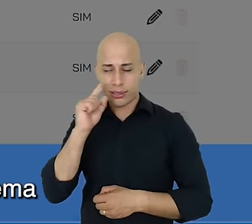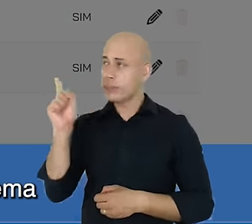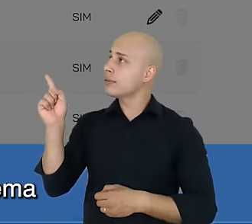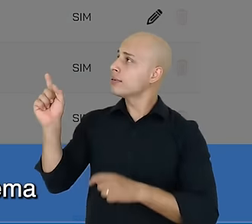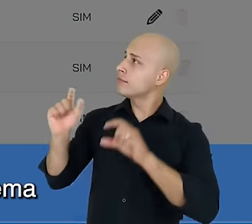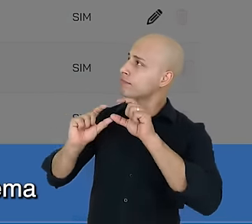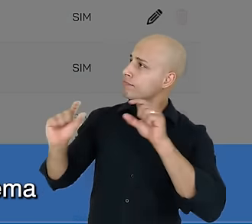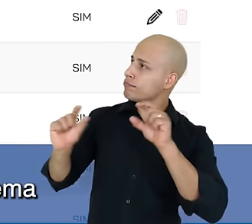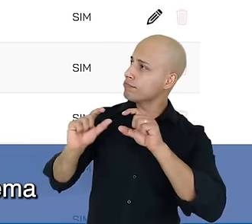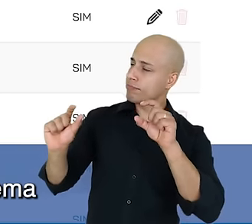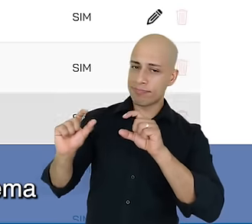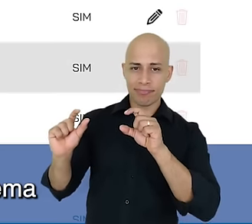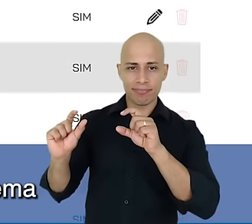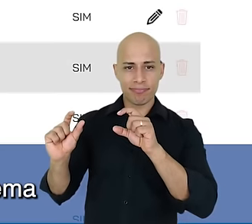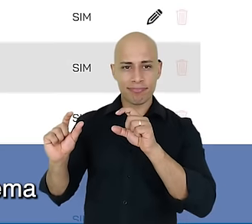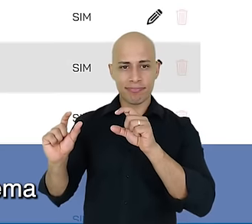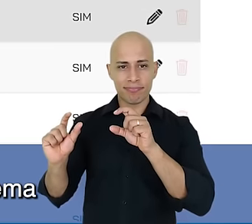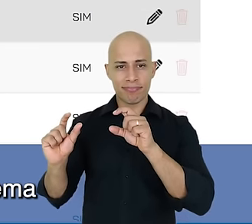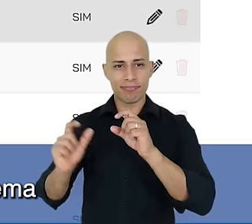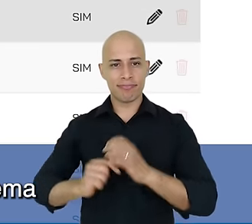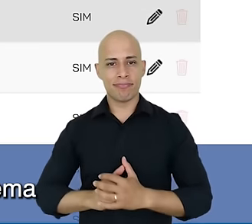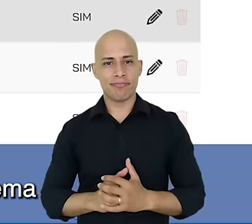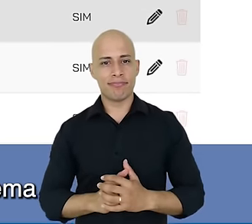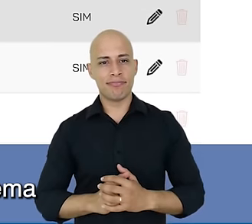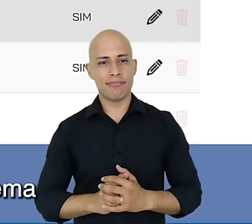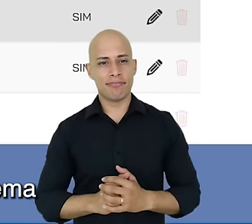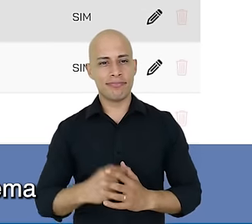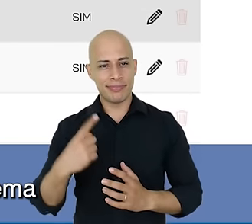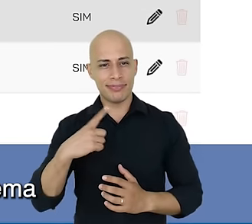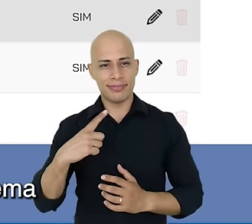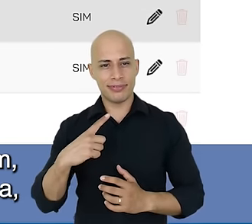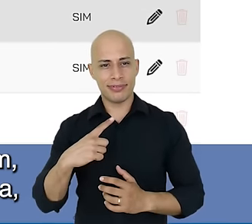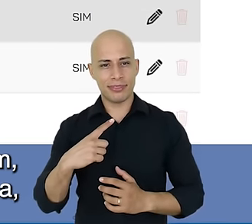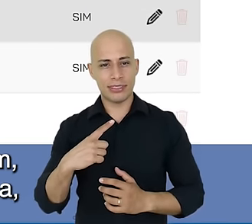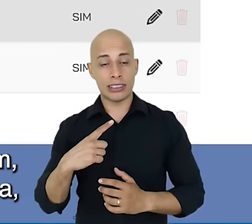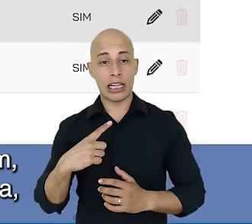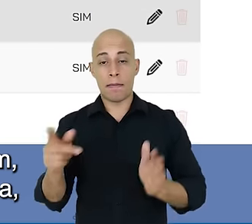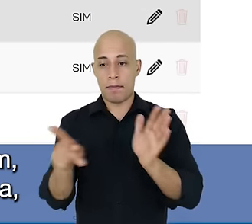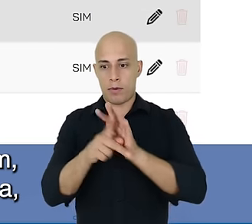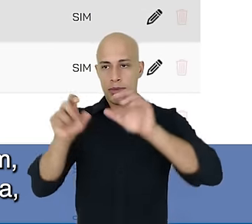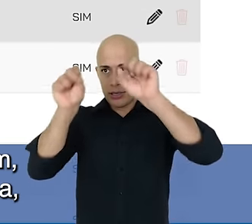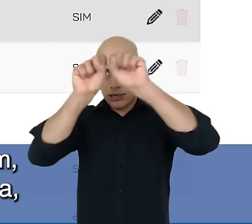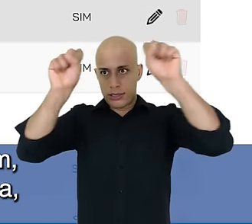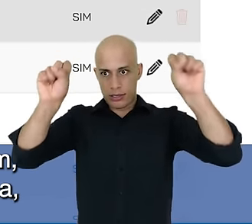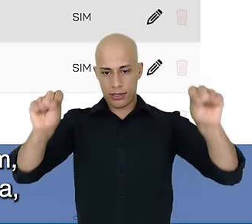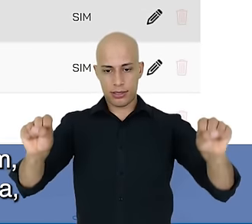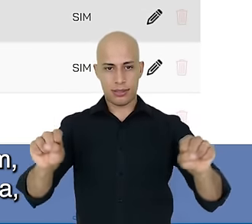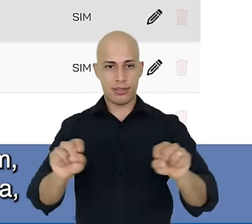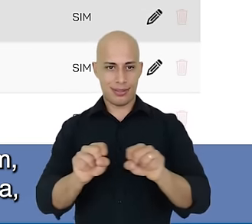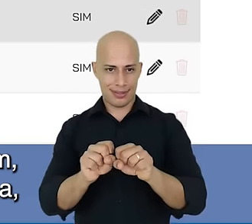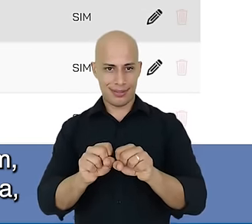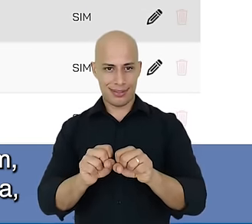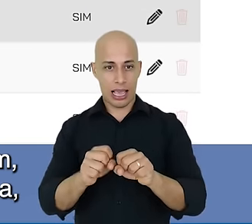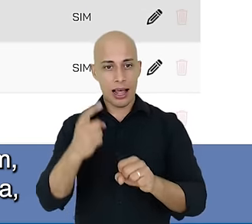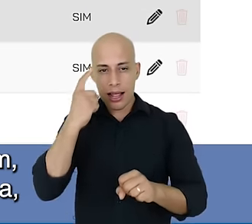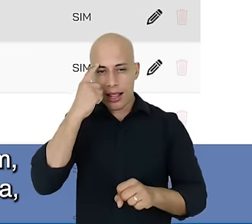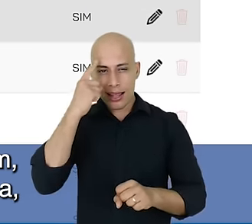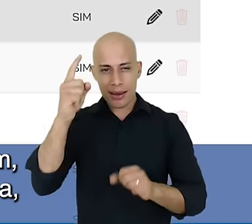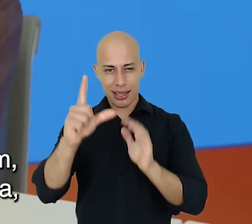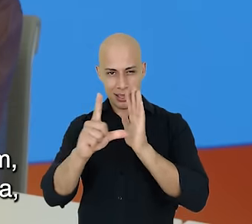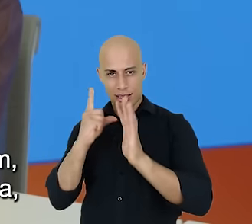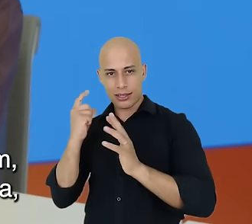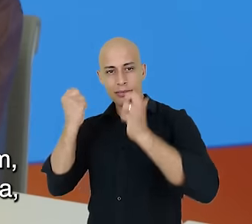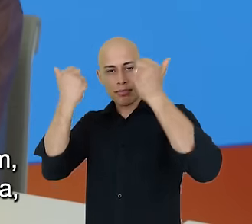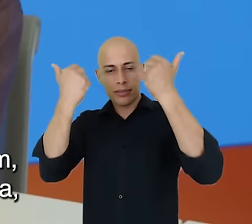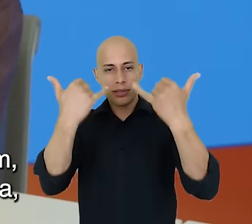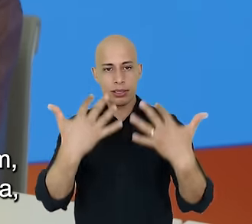a gente falou alguma coisa ali e a natureza da operação nesse sistema lembrando a parte que eu falei assim